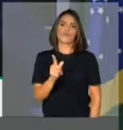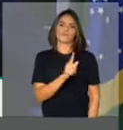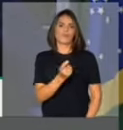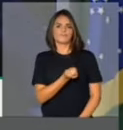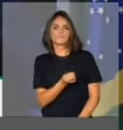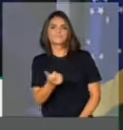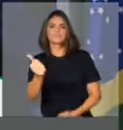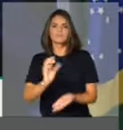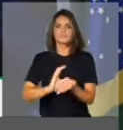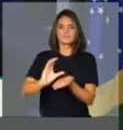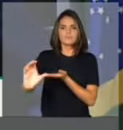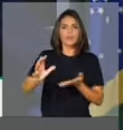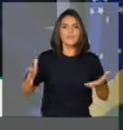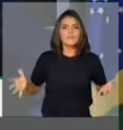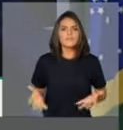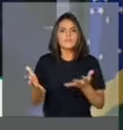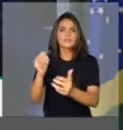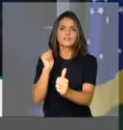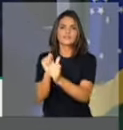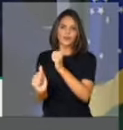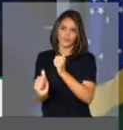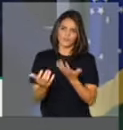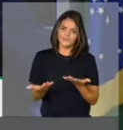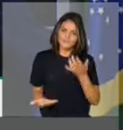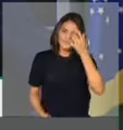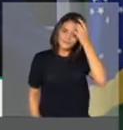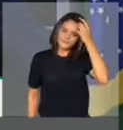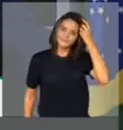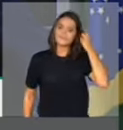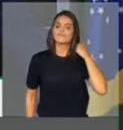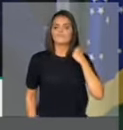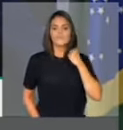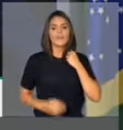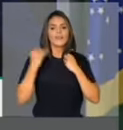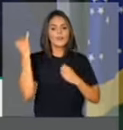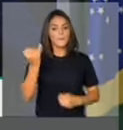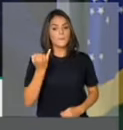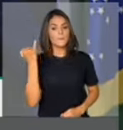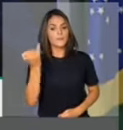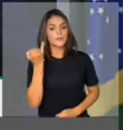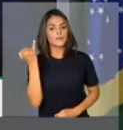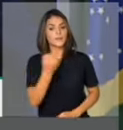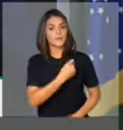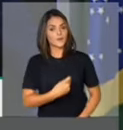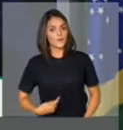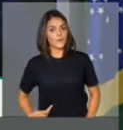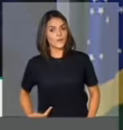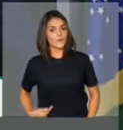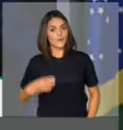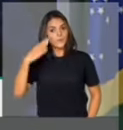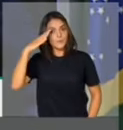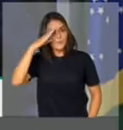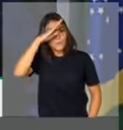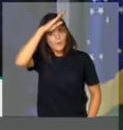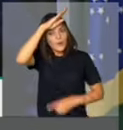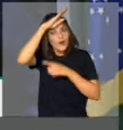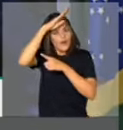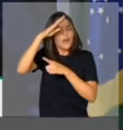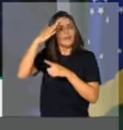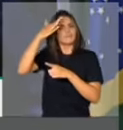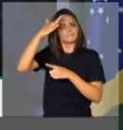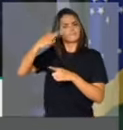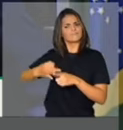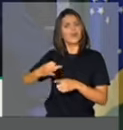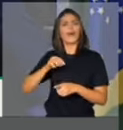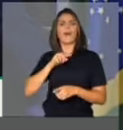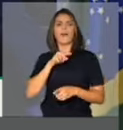ao esporte, ou ele é muito pouco agraciado. É muito importante que esse governo, o governo Jair Bolsonaro, entenda